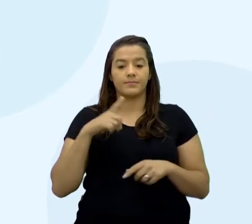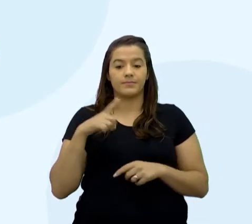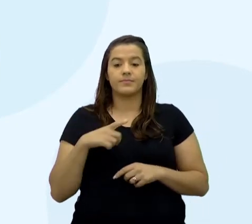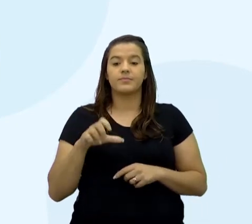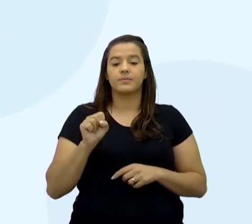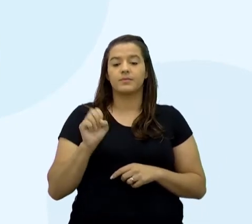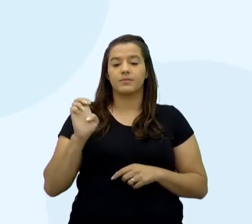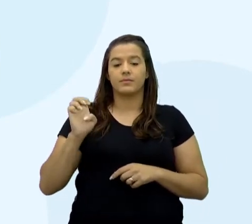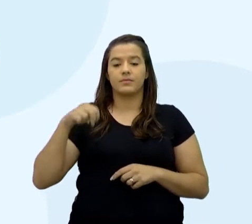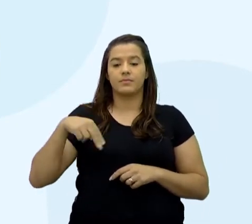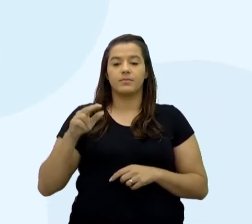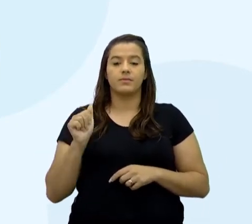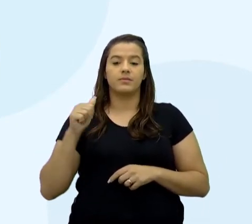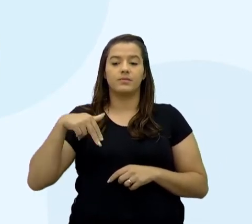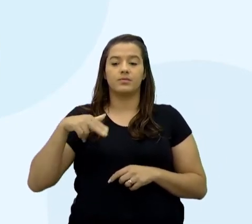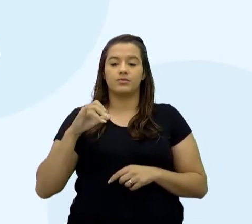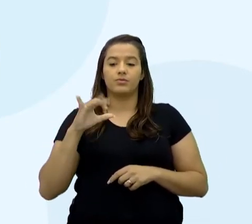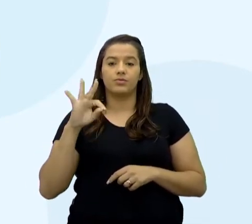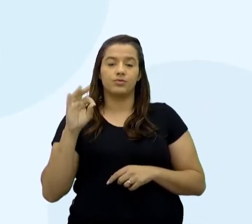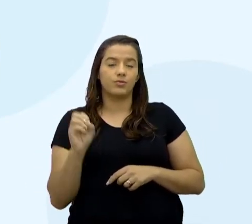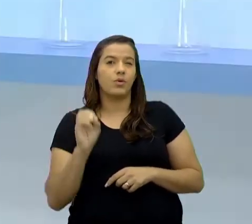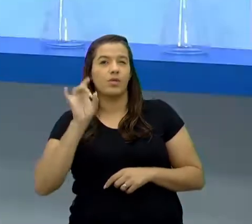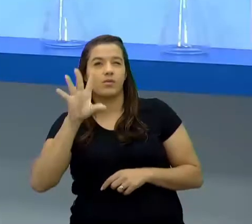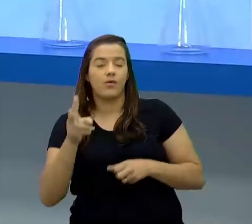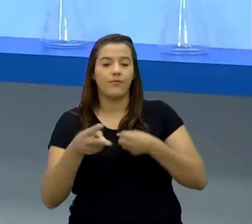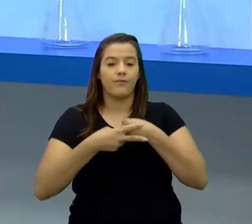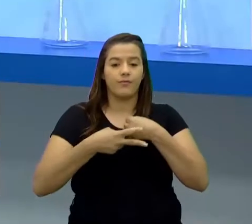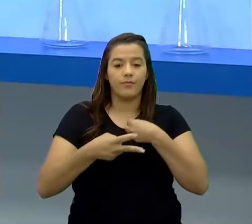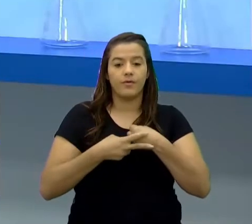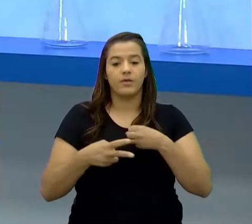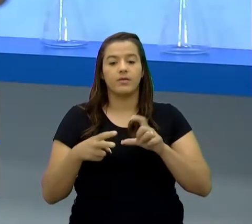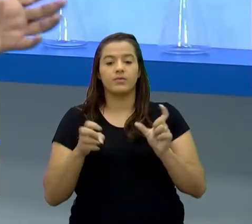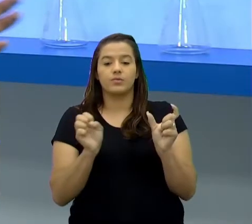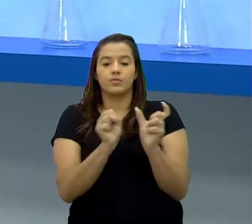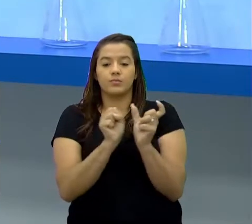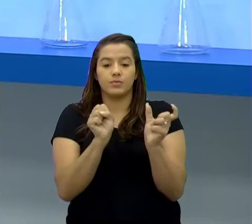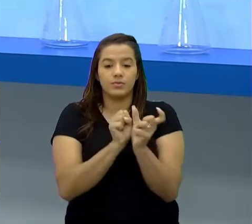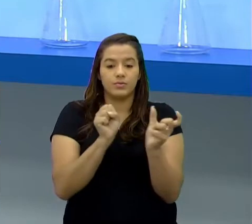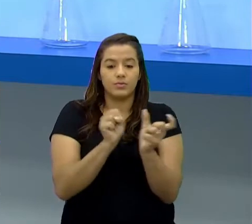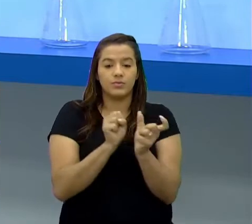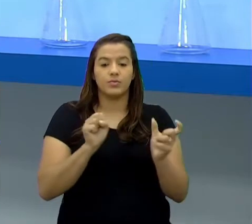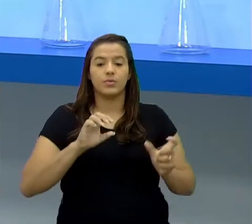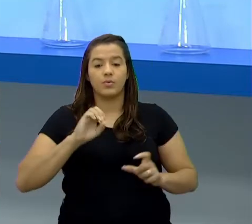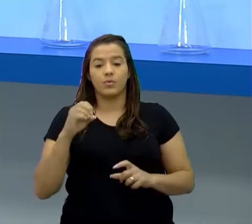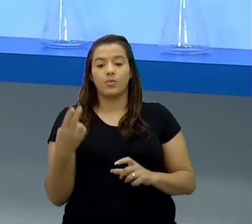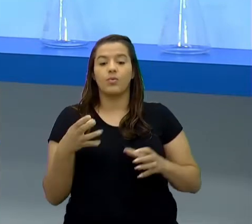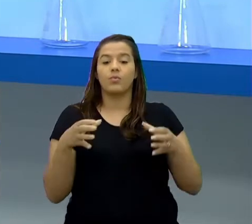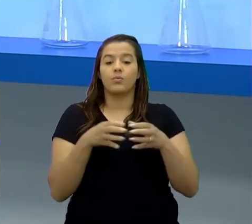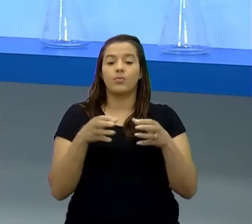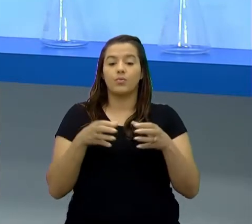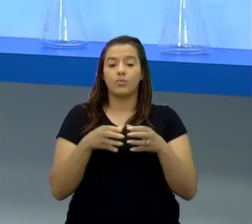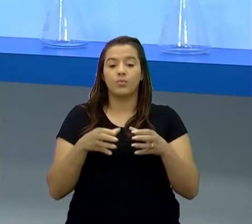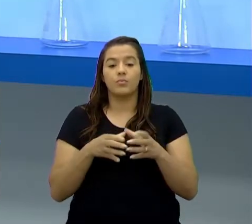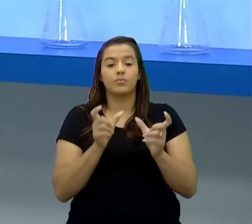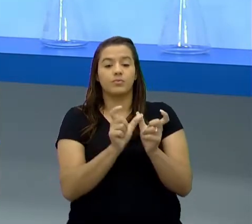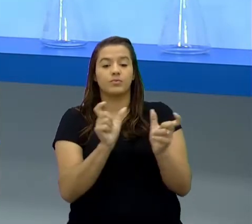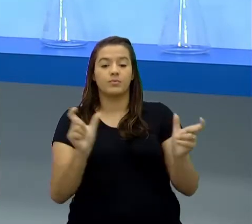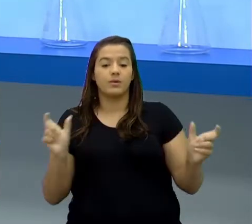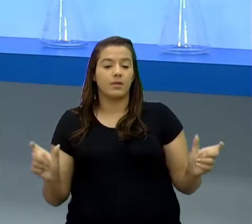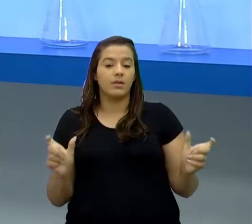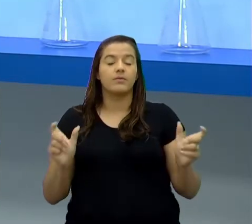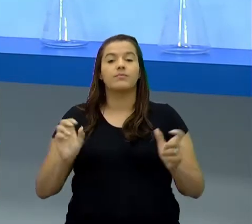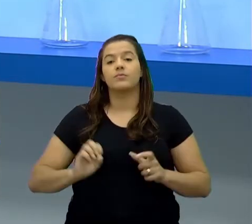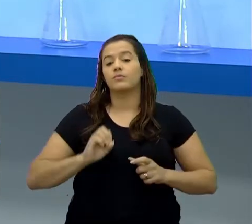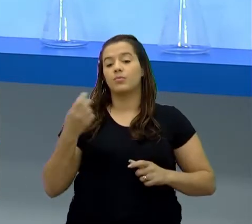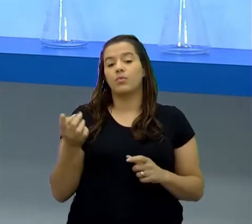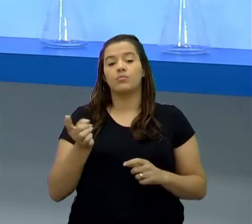primeira ideia, será que são somente verbos, substantivos, uma classe de palavras específicas, ou não,